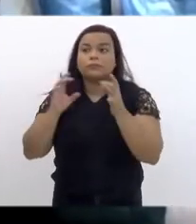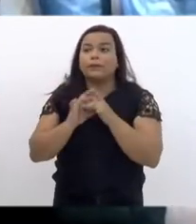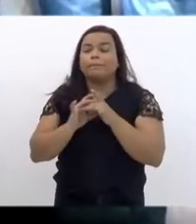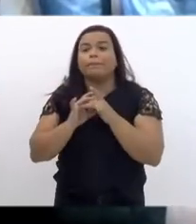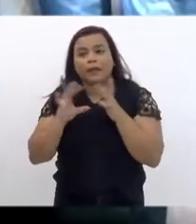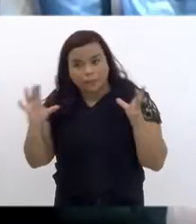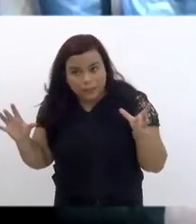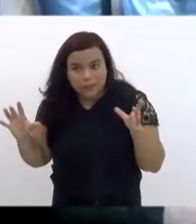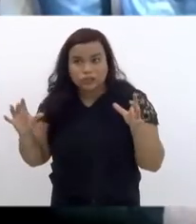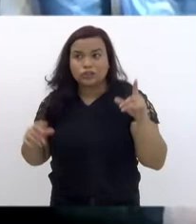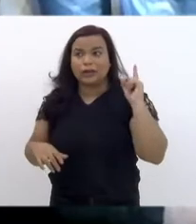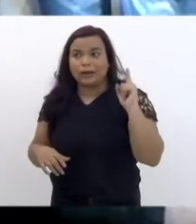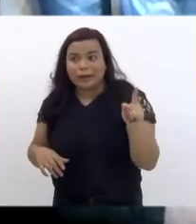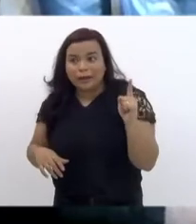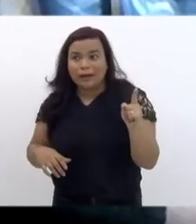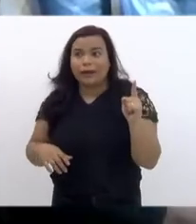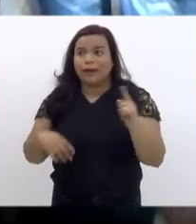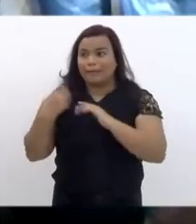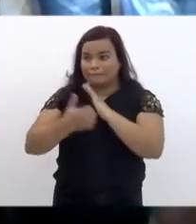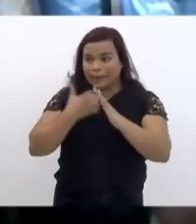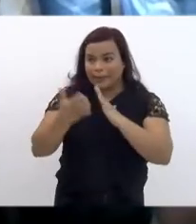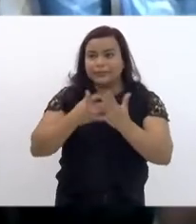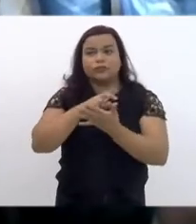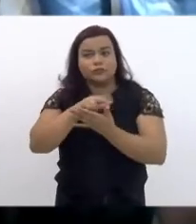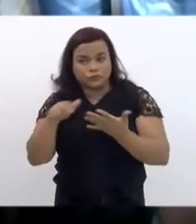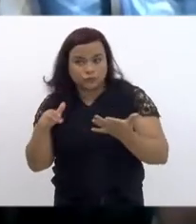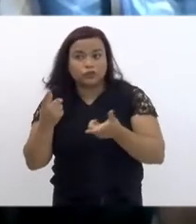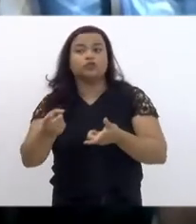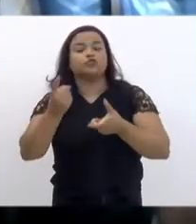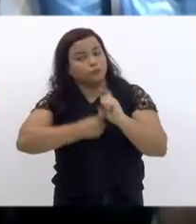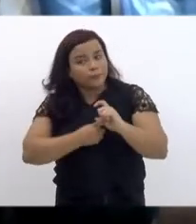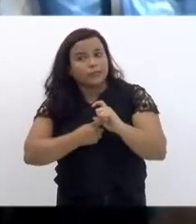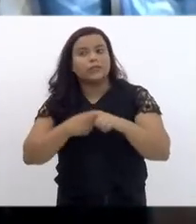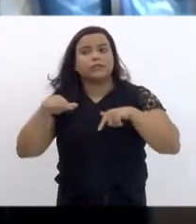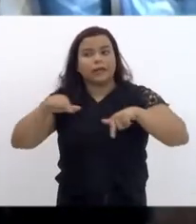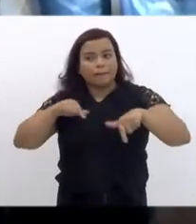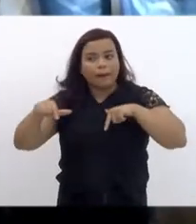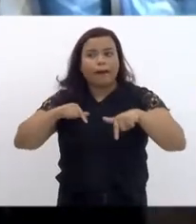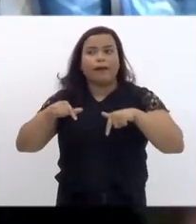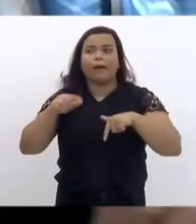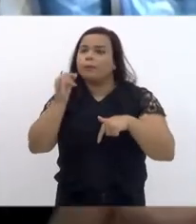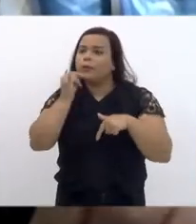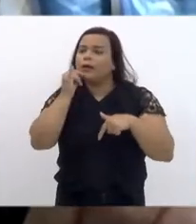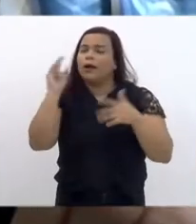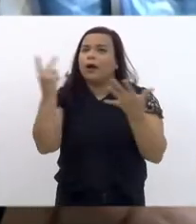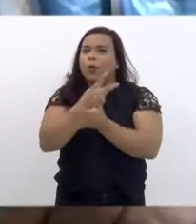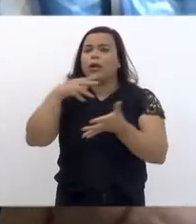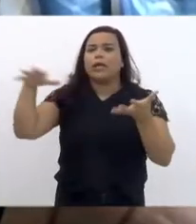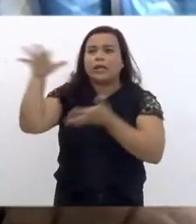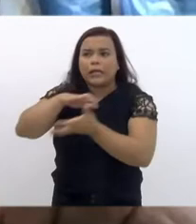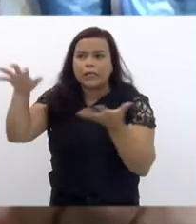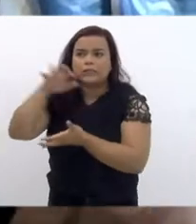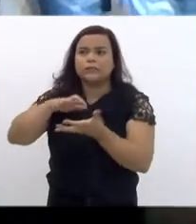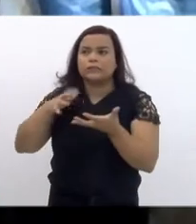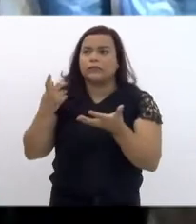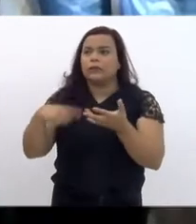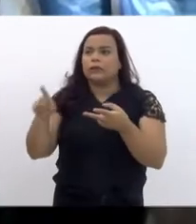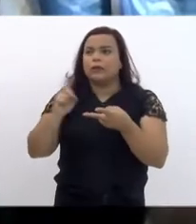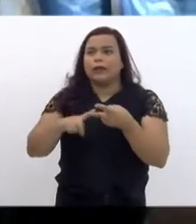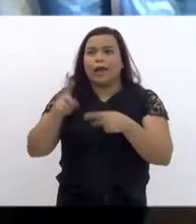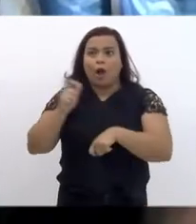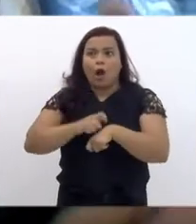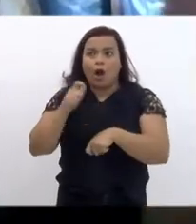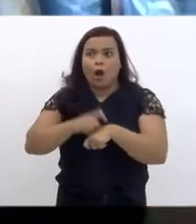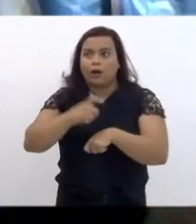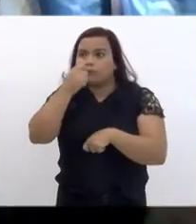a concessionária suspender por alguma questão especial. Houve uma crise, hora do